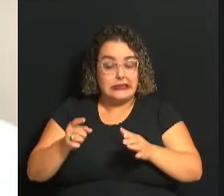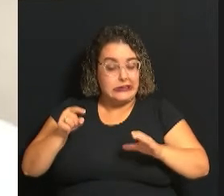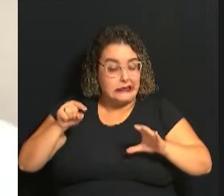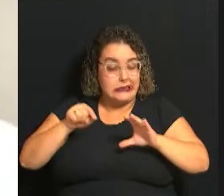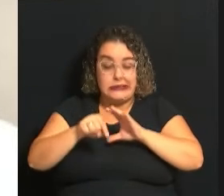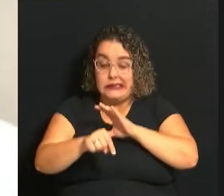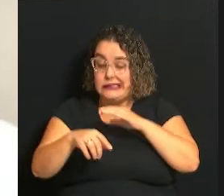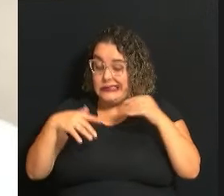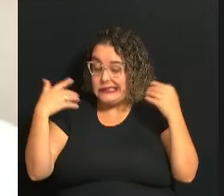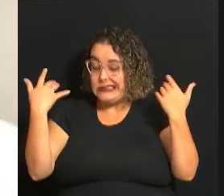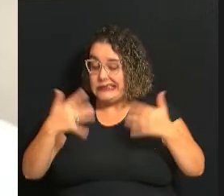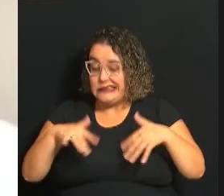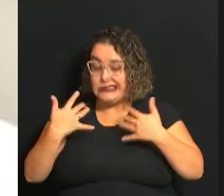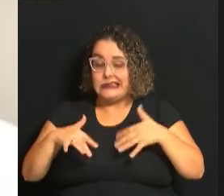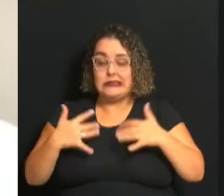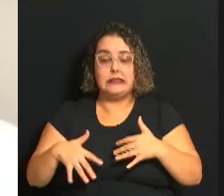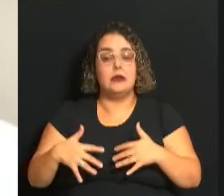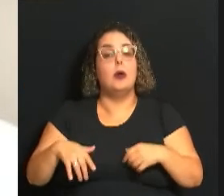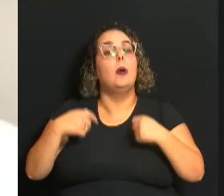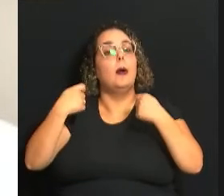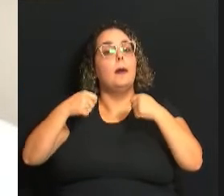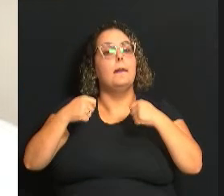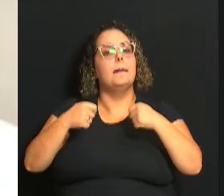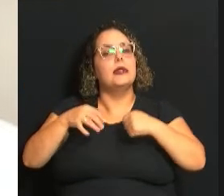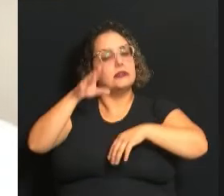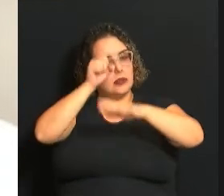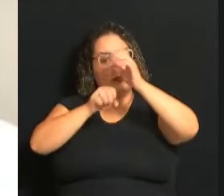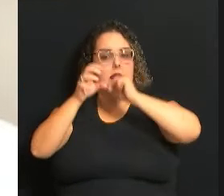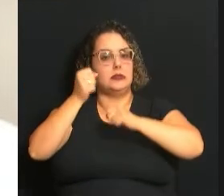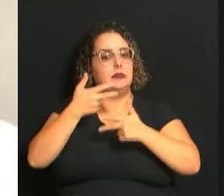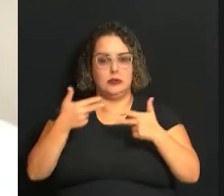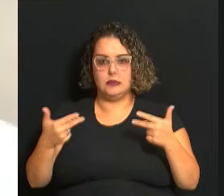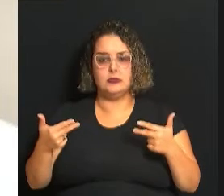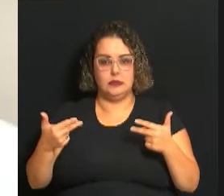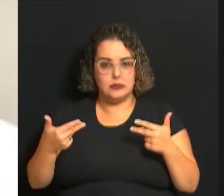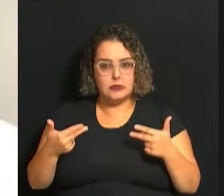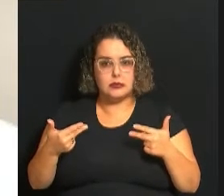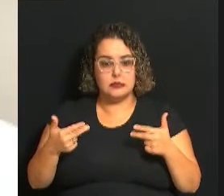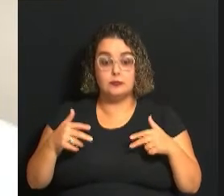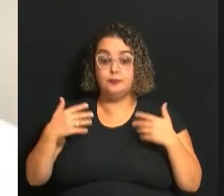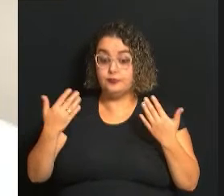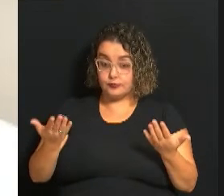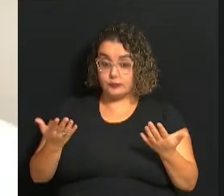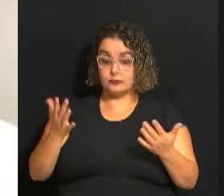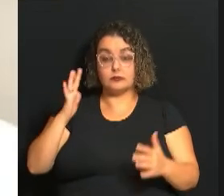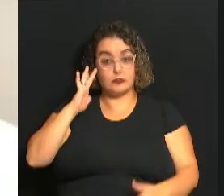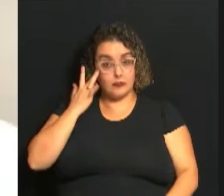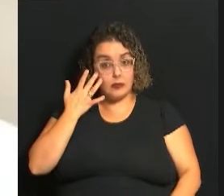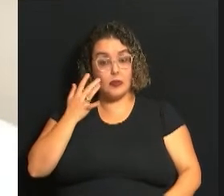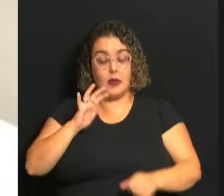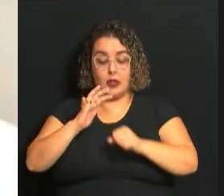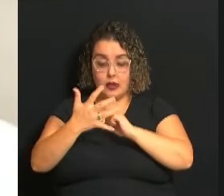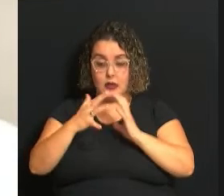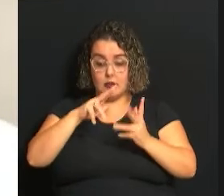tão profundo, a gente precisa tirar um aprendizado dele. Então, assim, acho que a pandemia veio para nos...